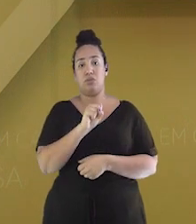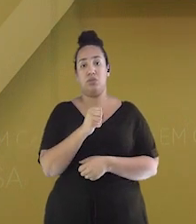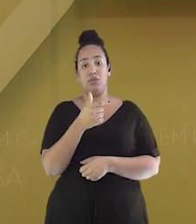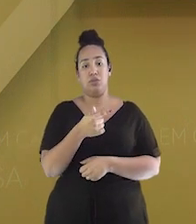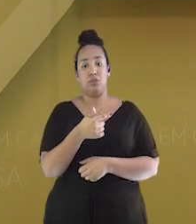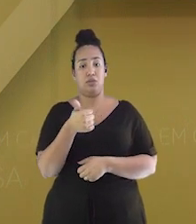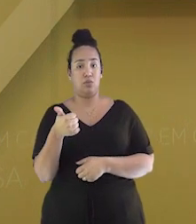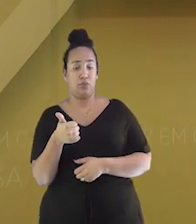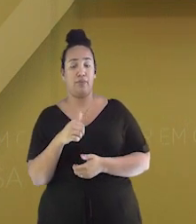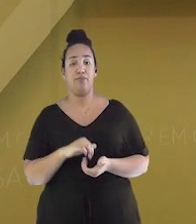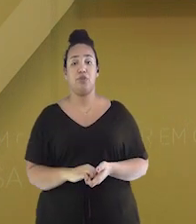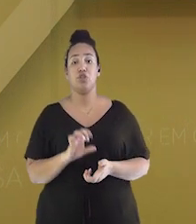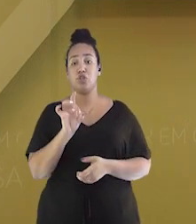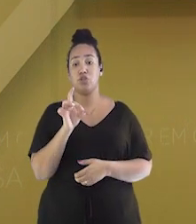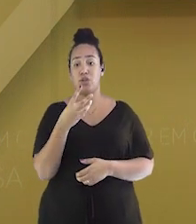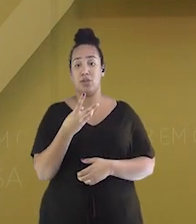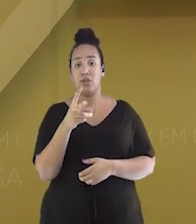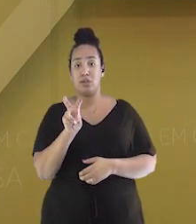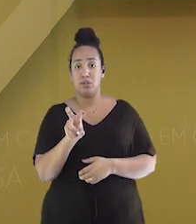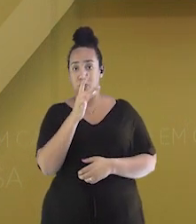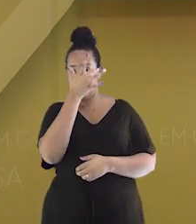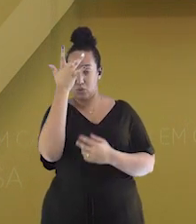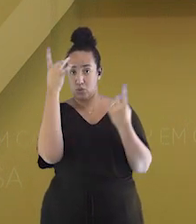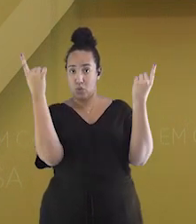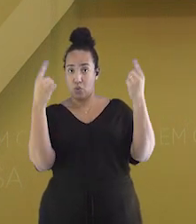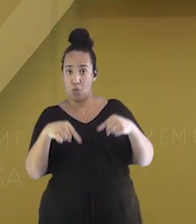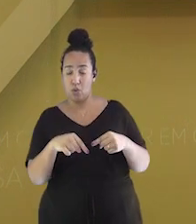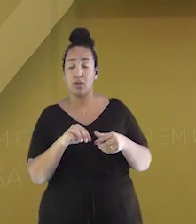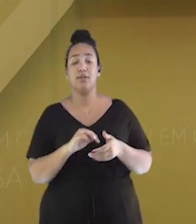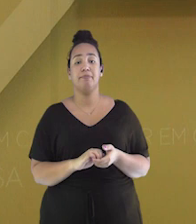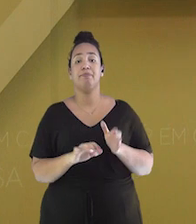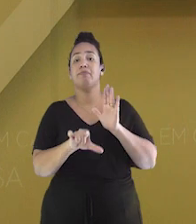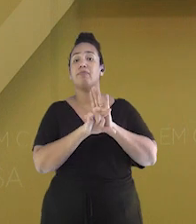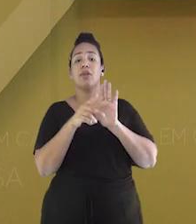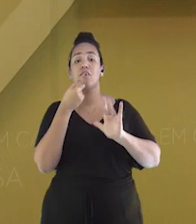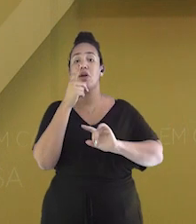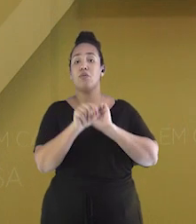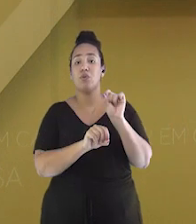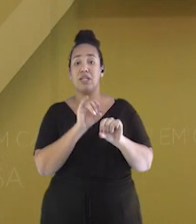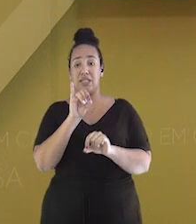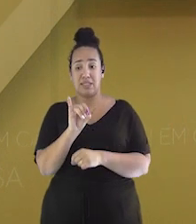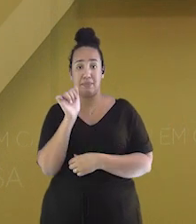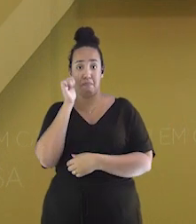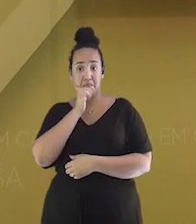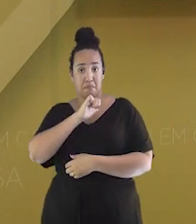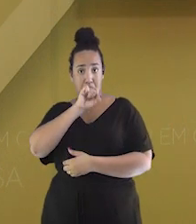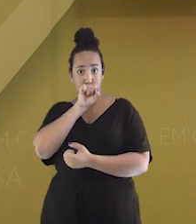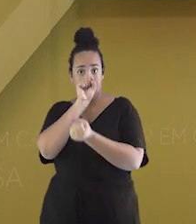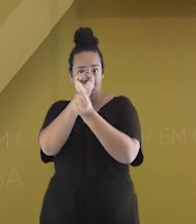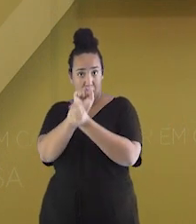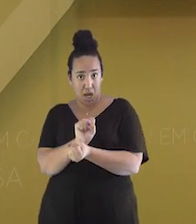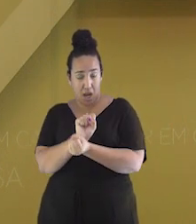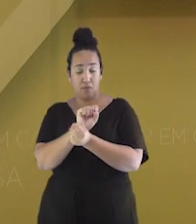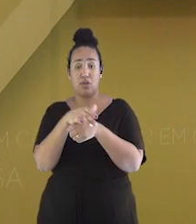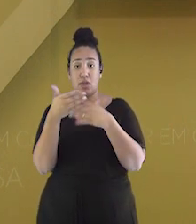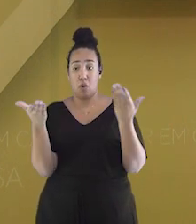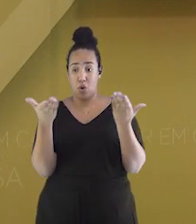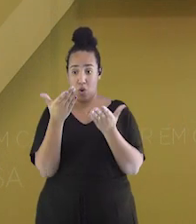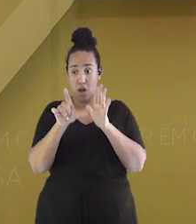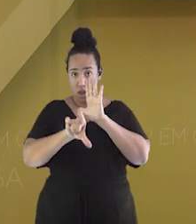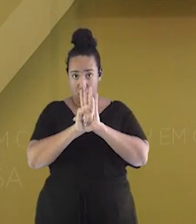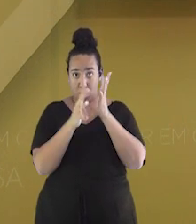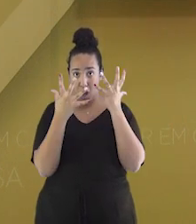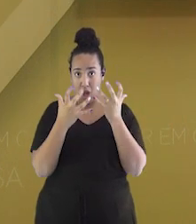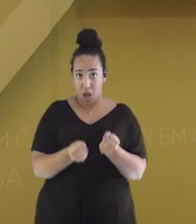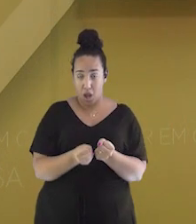e 35 votos contra a lei. A lei dizia que toda criança nascida de mãe escravizada, a partir da aprovação da lei,